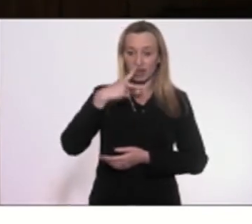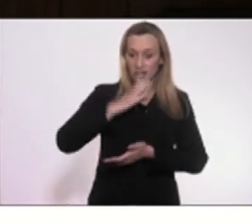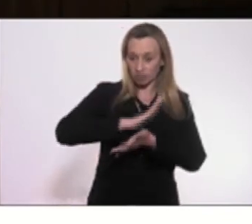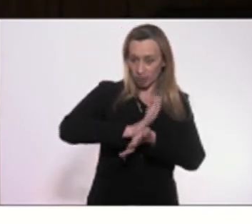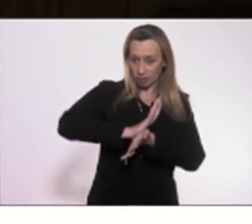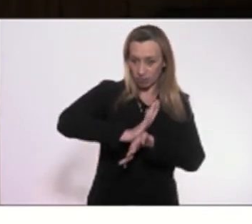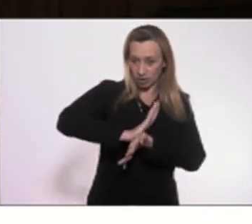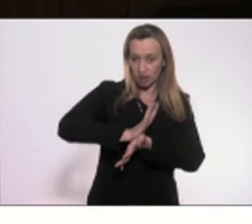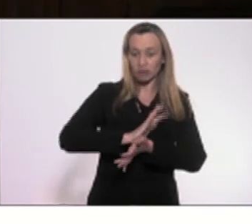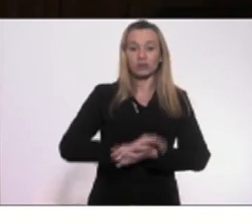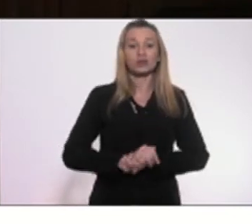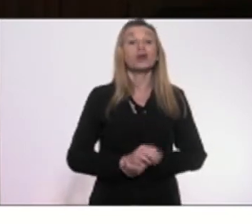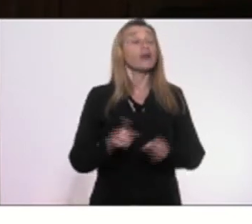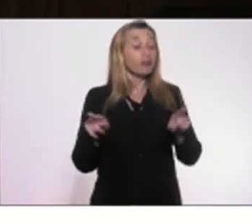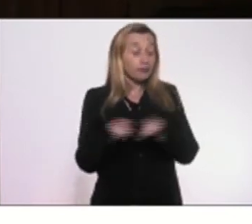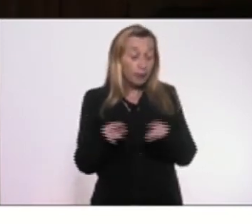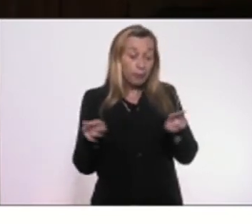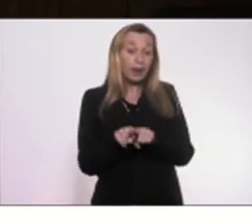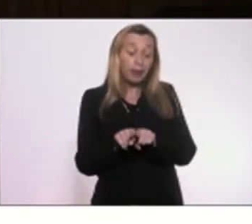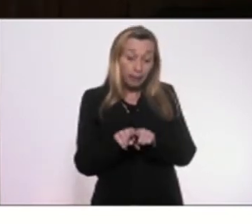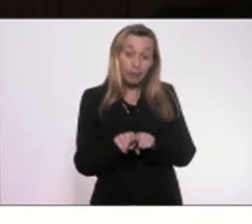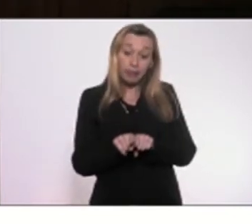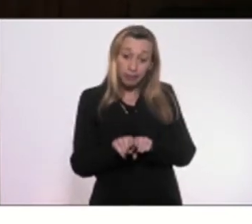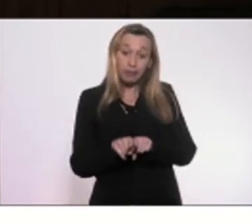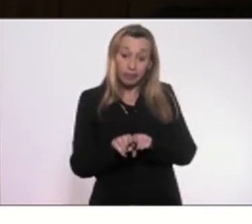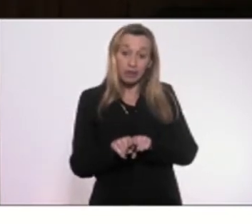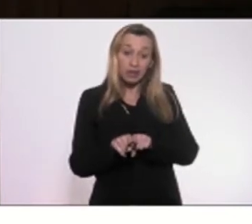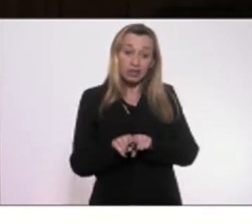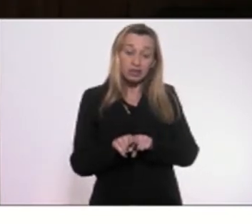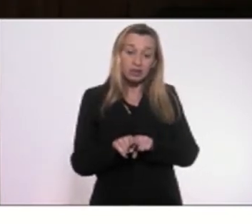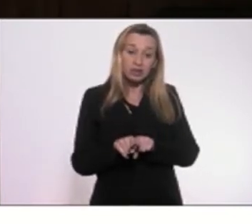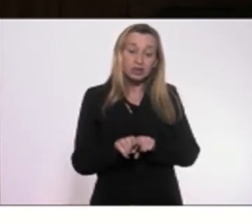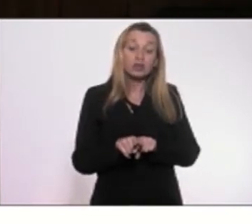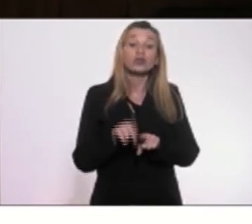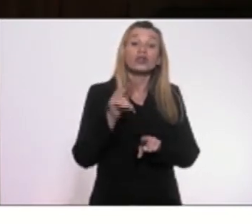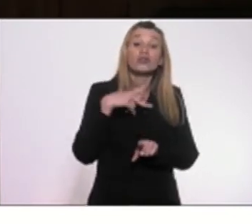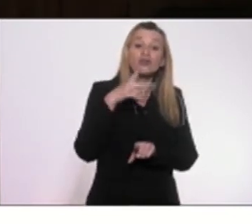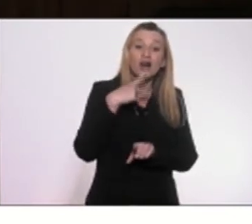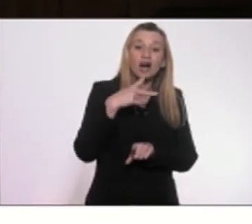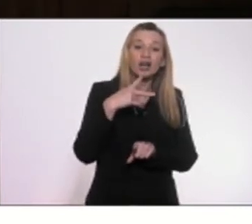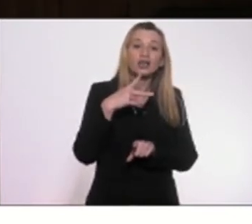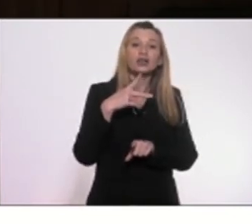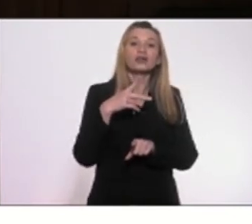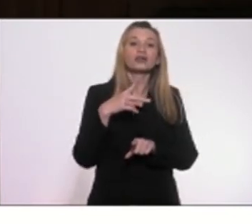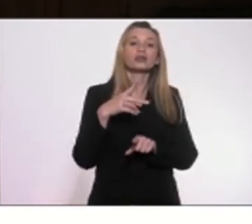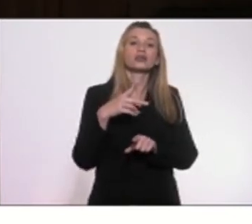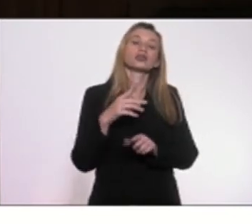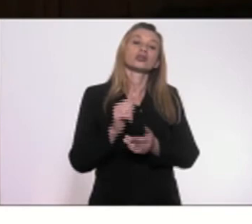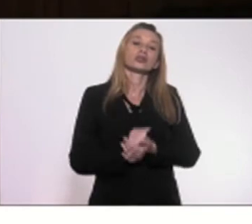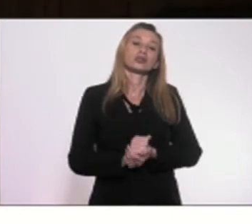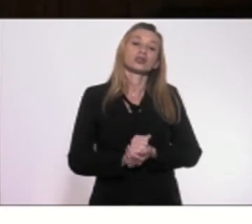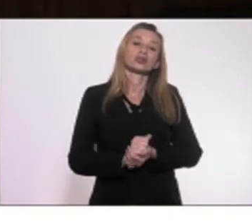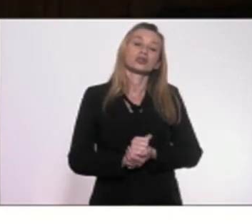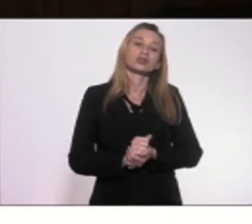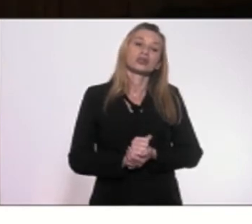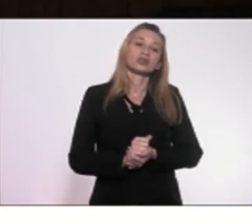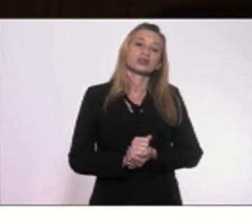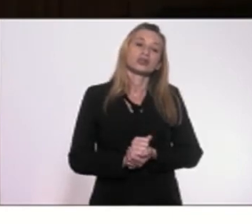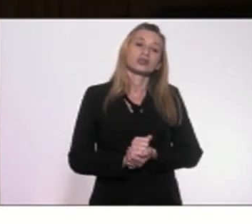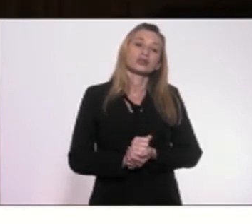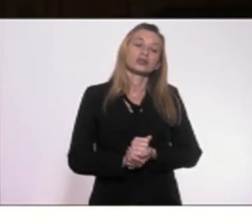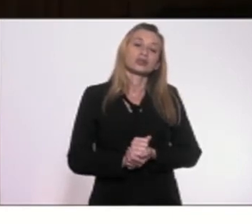preconceito, também se mirem no que diz o Testamento sobre a